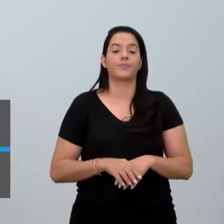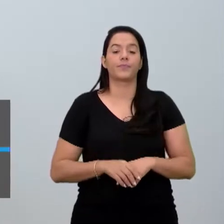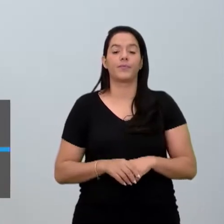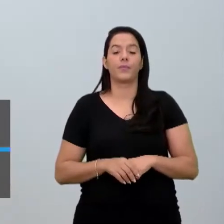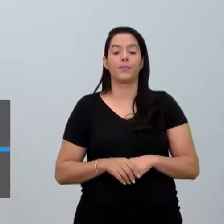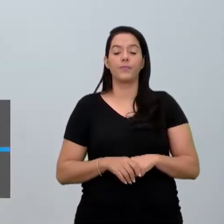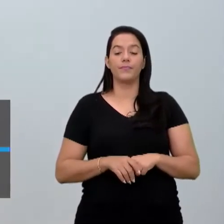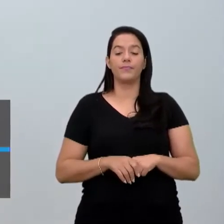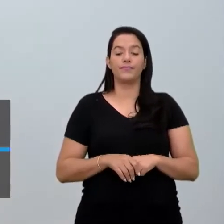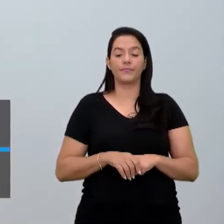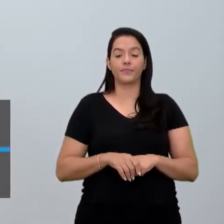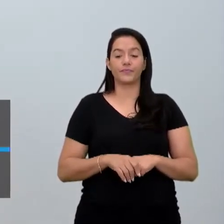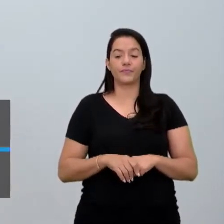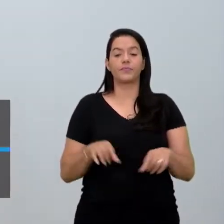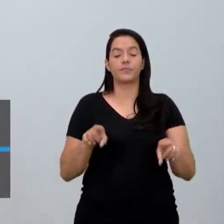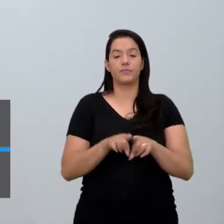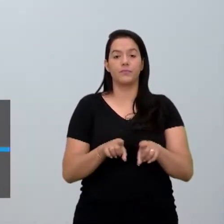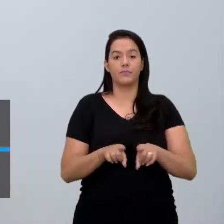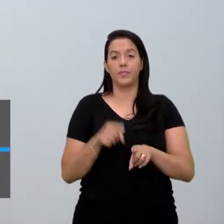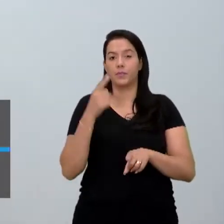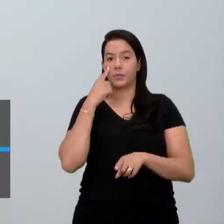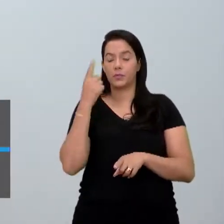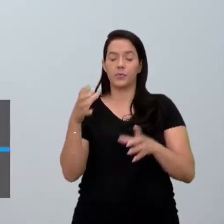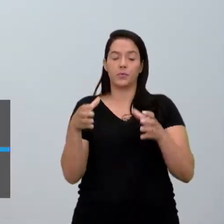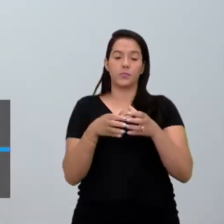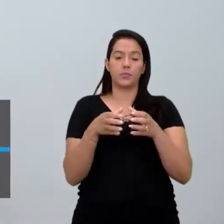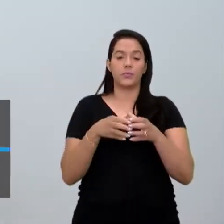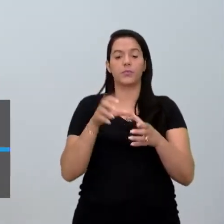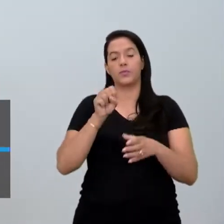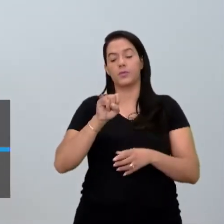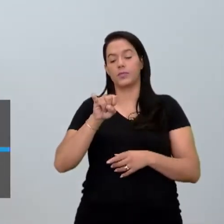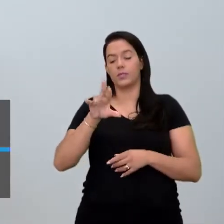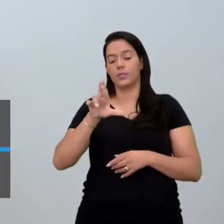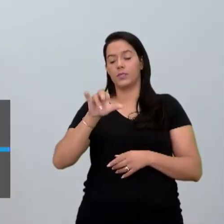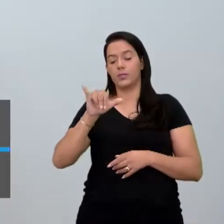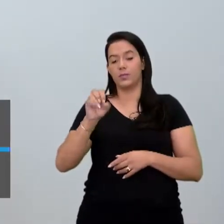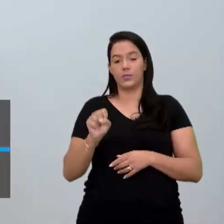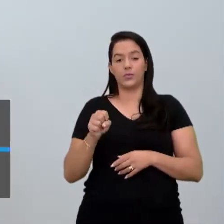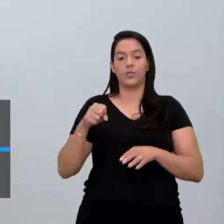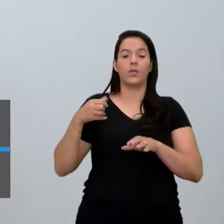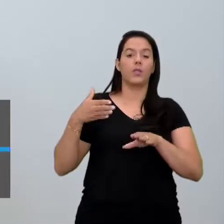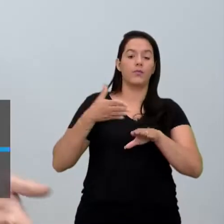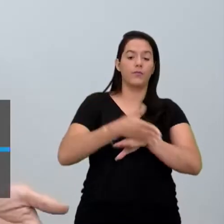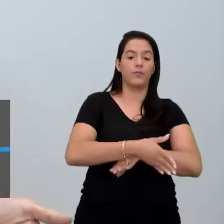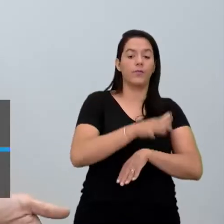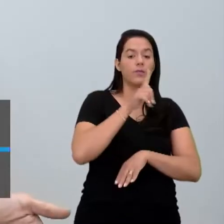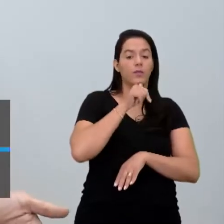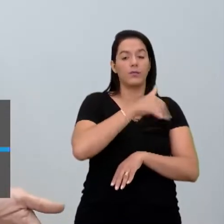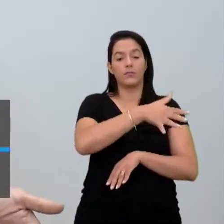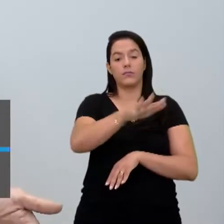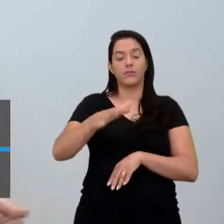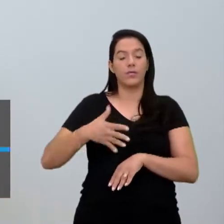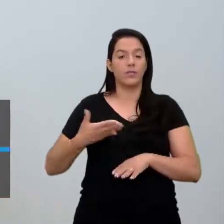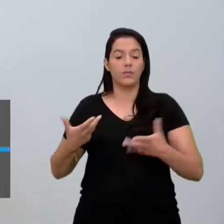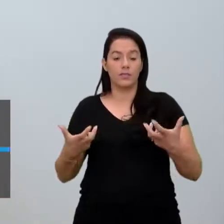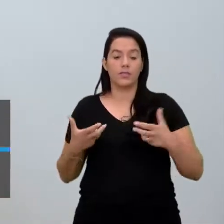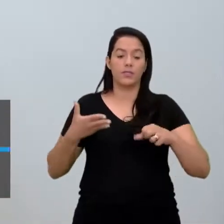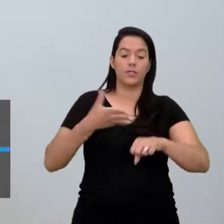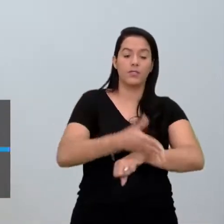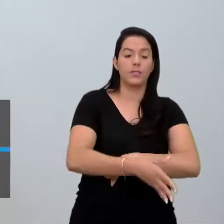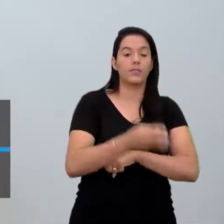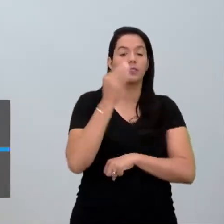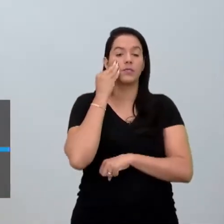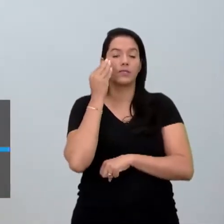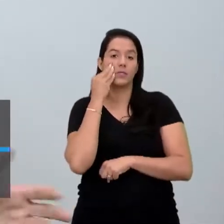gente olha a questão dos sírios, por exemplo, a primeira opção deles foi atravessar o Mediterrâneo, porque está ali do lado, e tentar